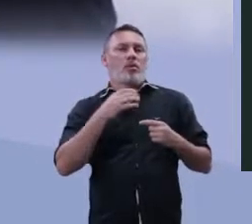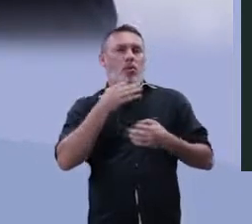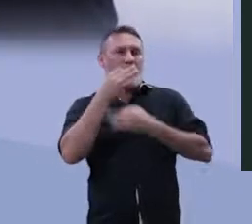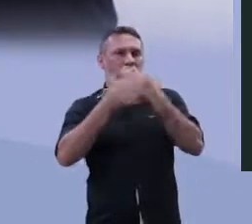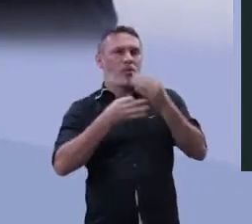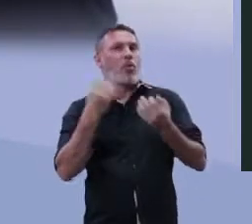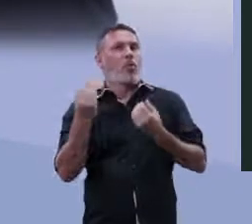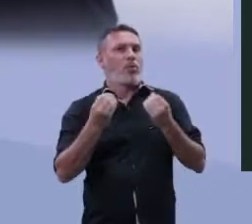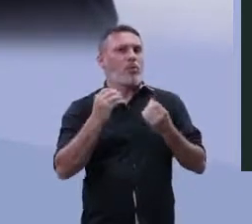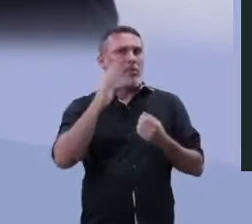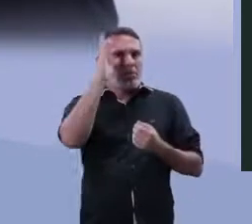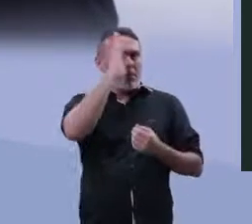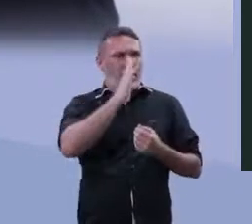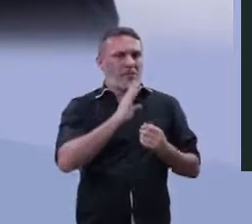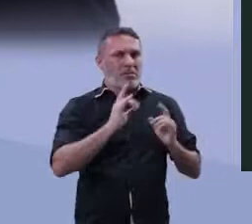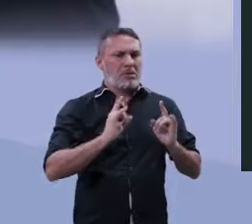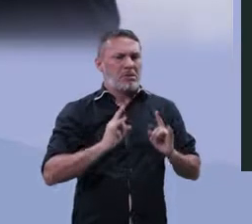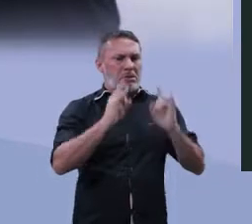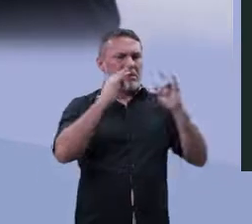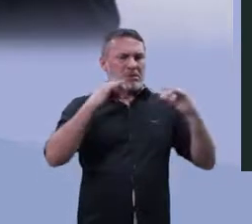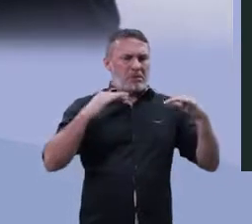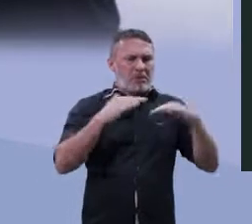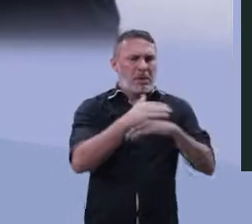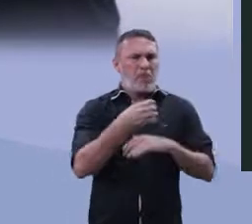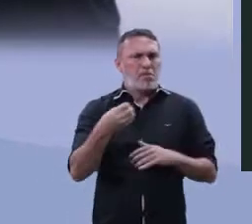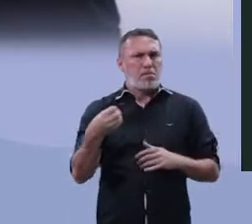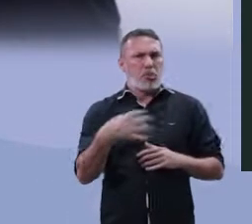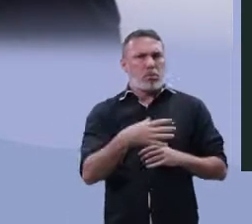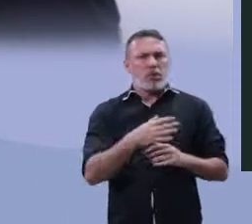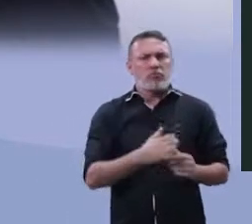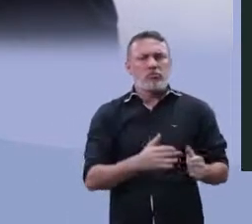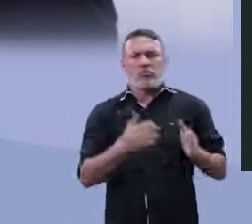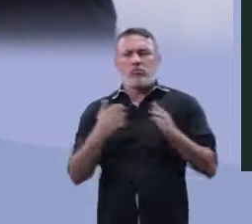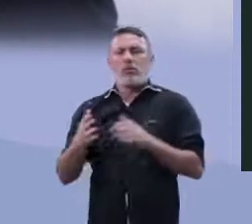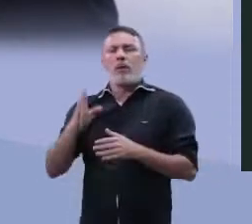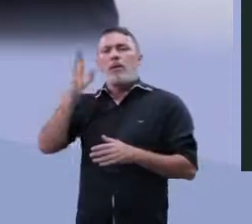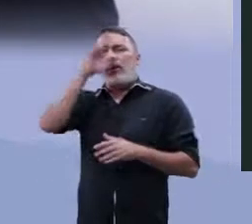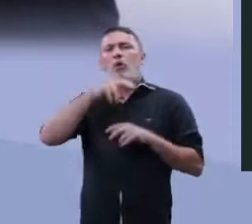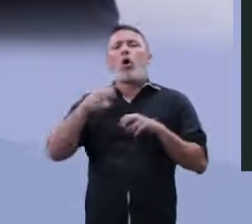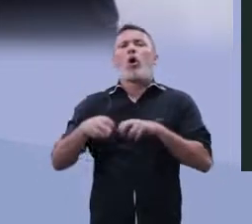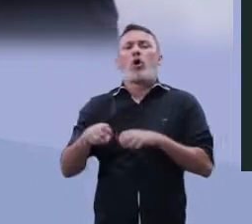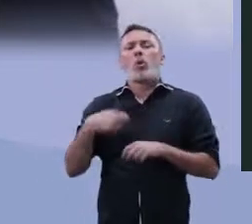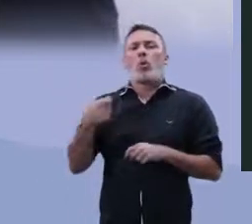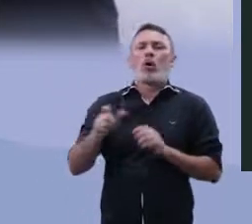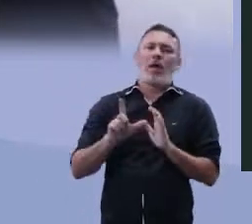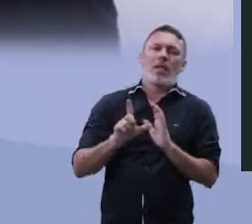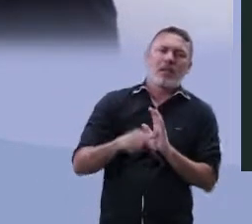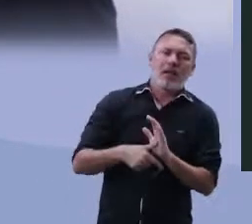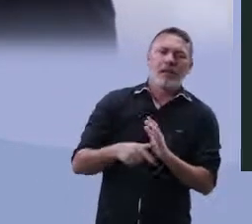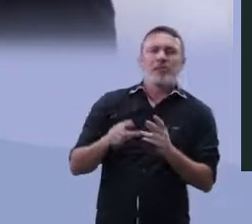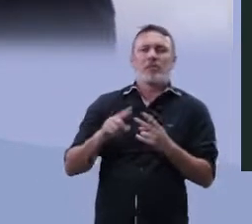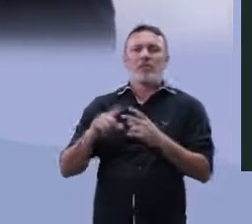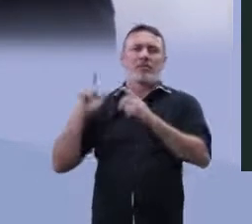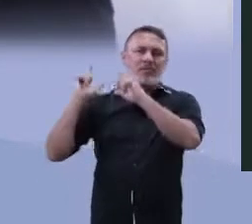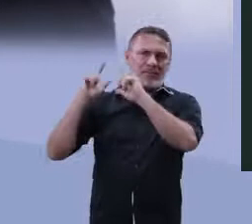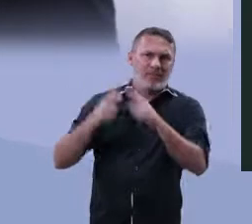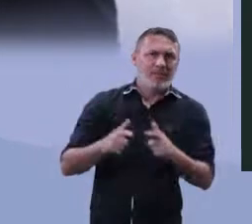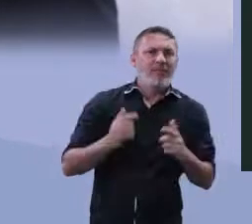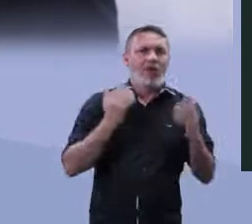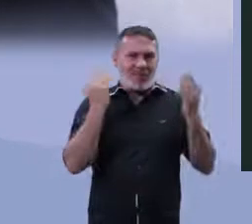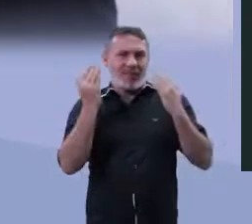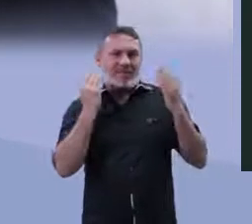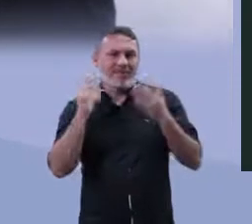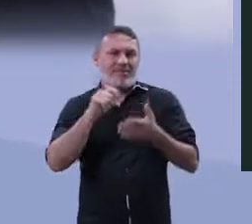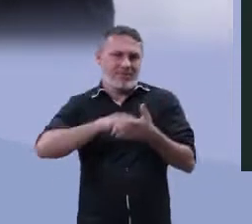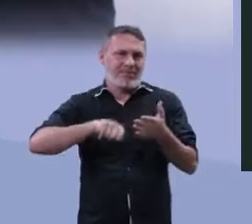o Brasil urbano, considerado avançado, moderno, e o Brasil rural, atrasado, né,